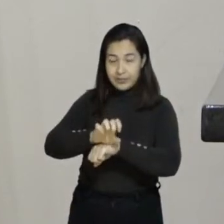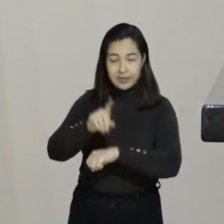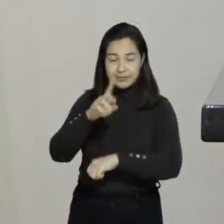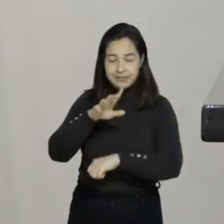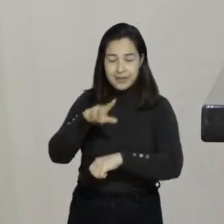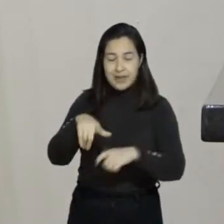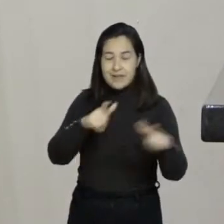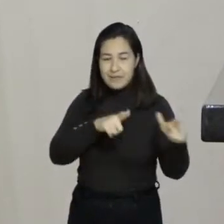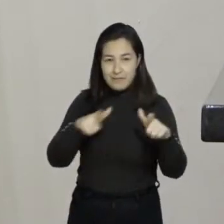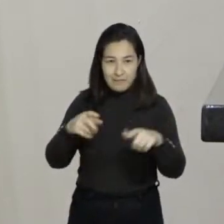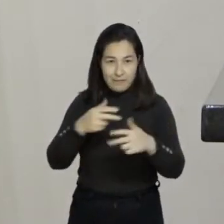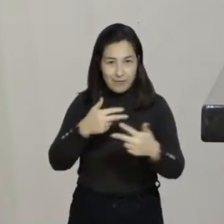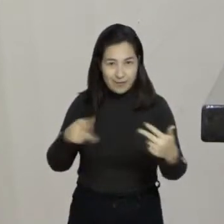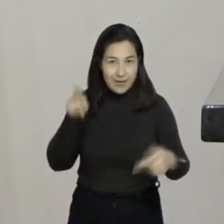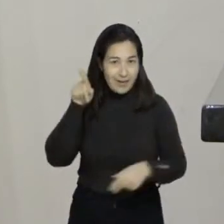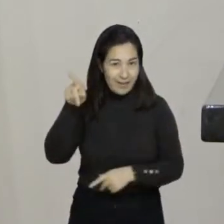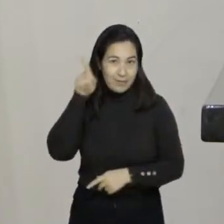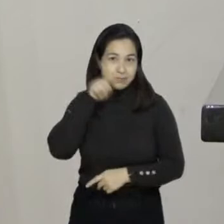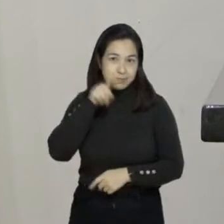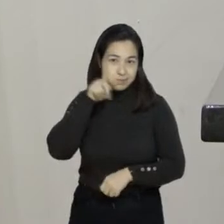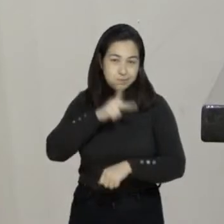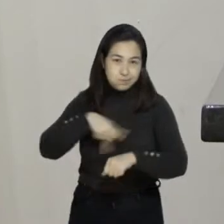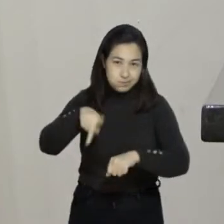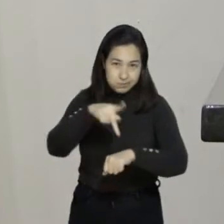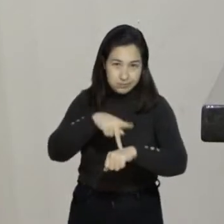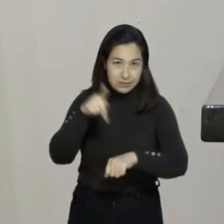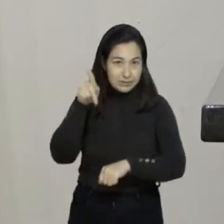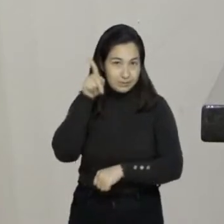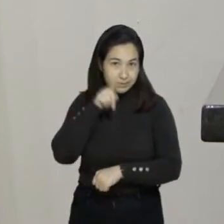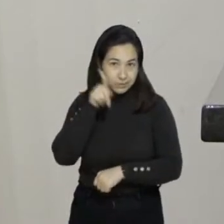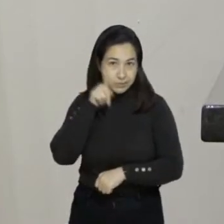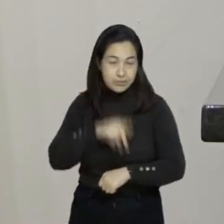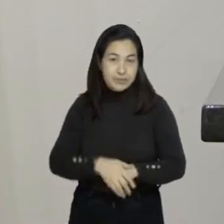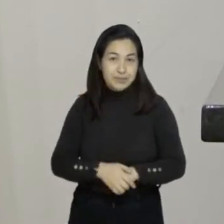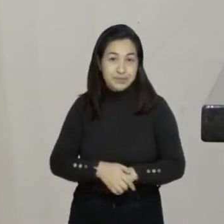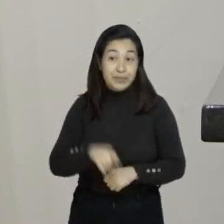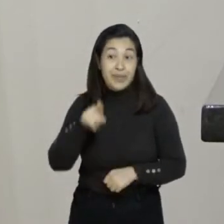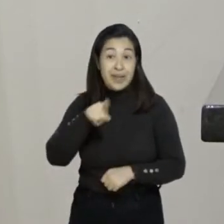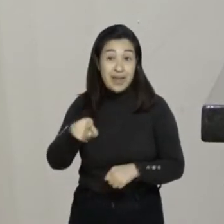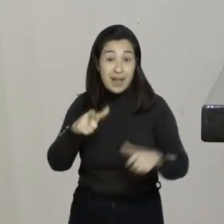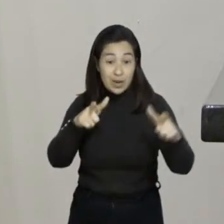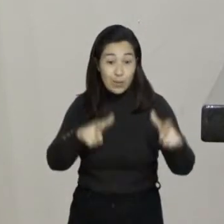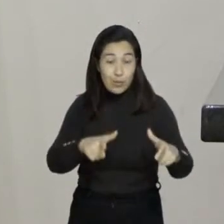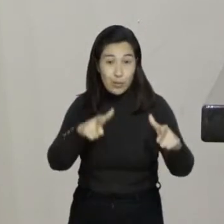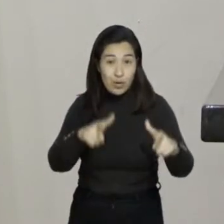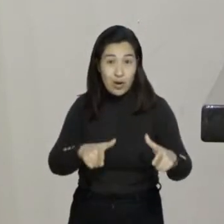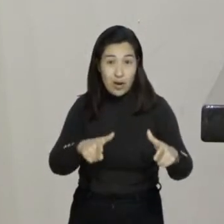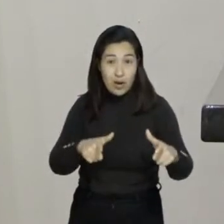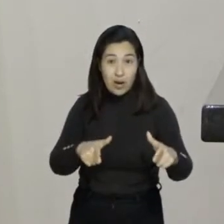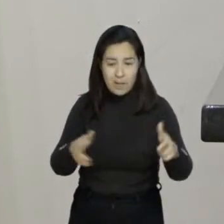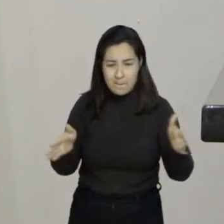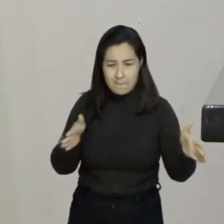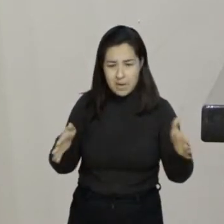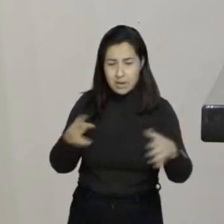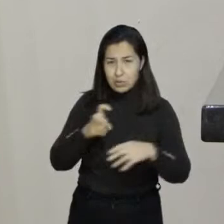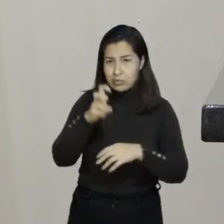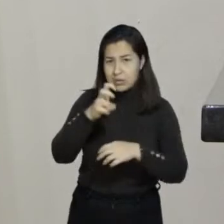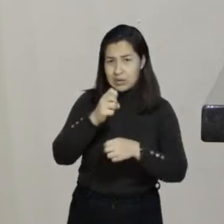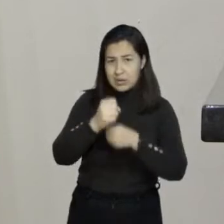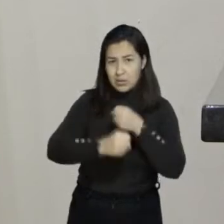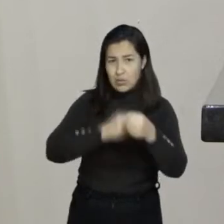esta cidades ao longo de pouco tempo um curto Não curto prazo de tempo de dois a cinco anos